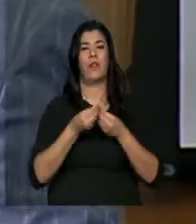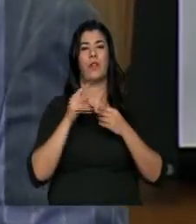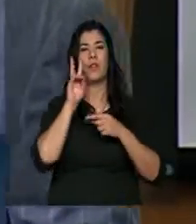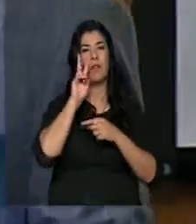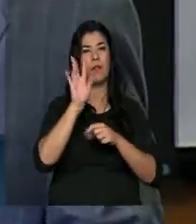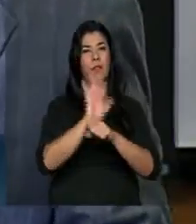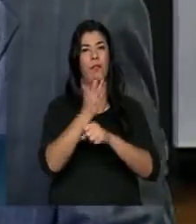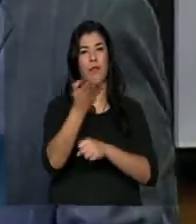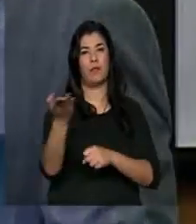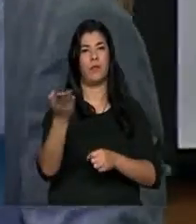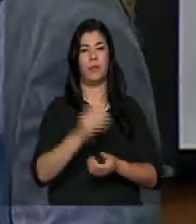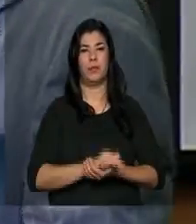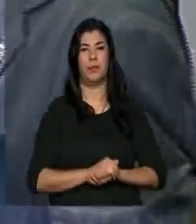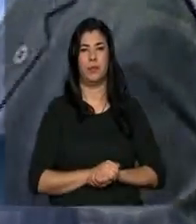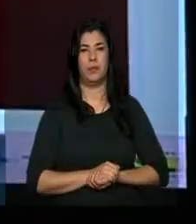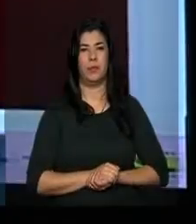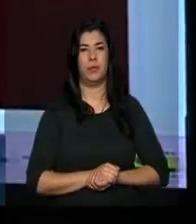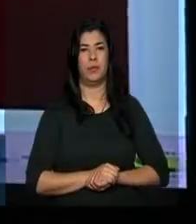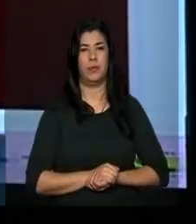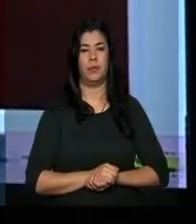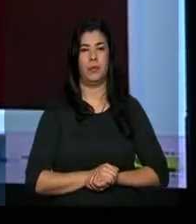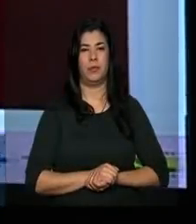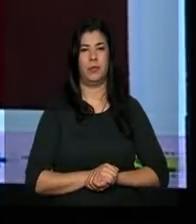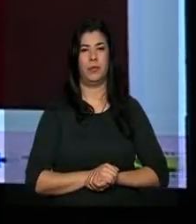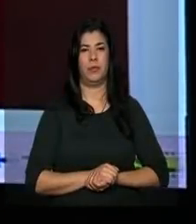filme. Por favor.